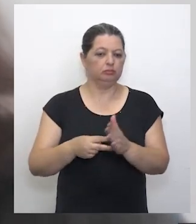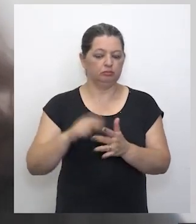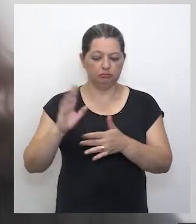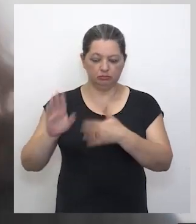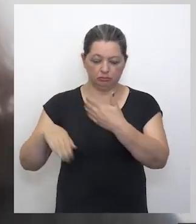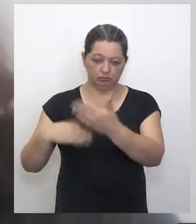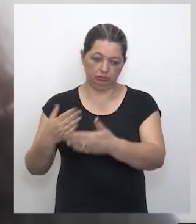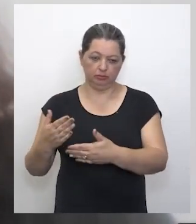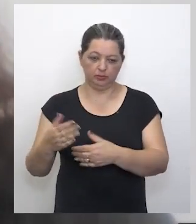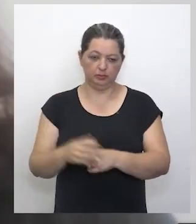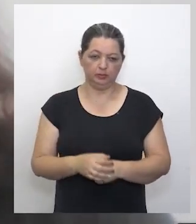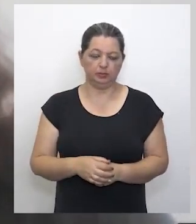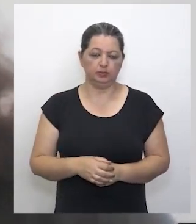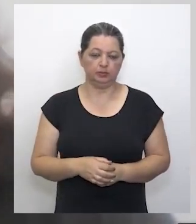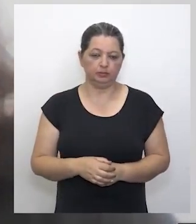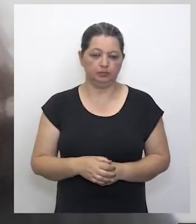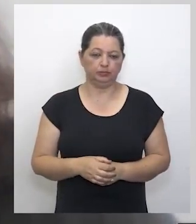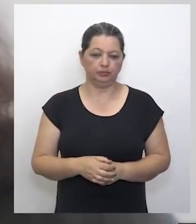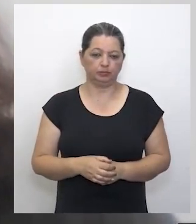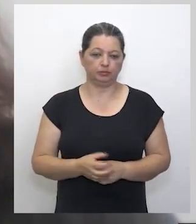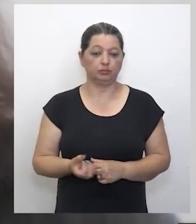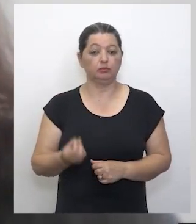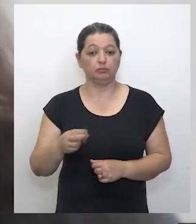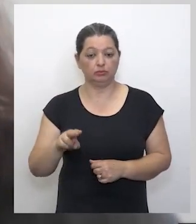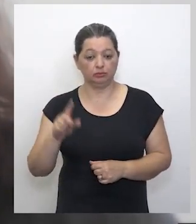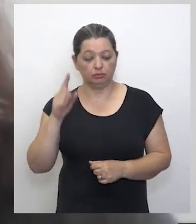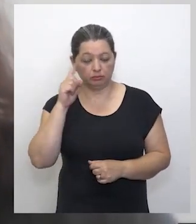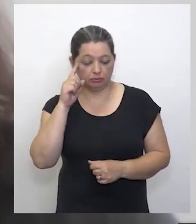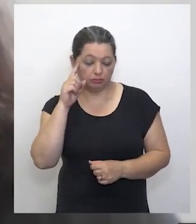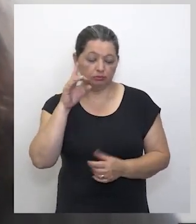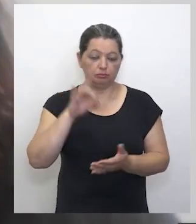construir ou consolidar conceitos